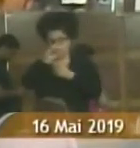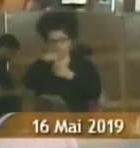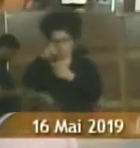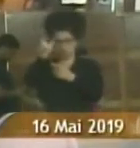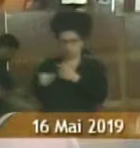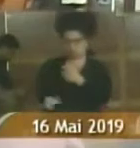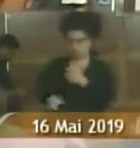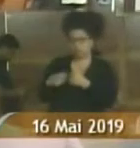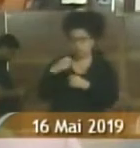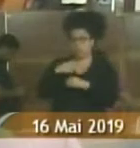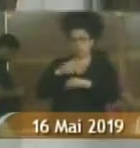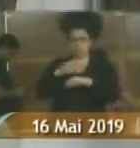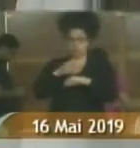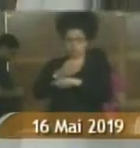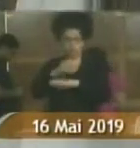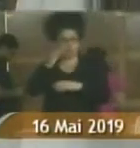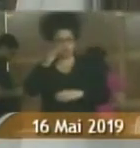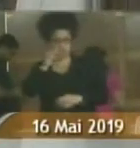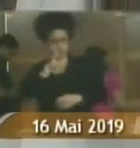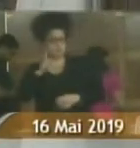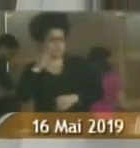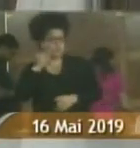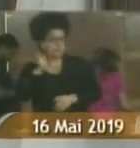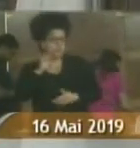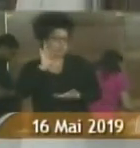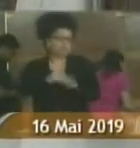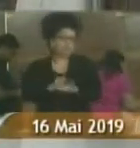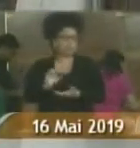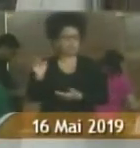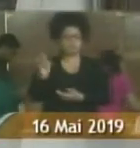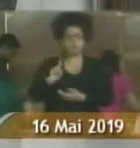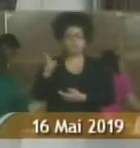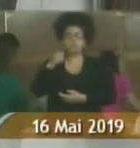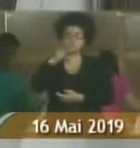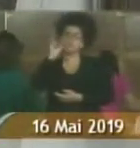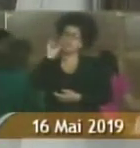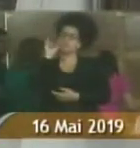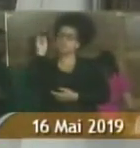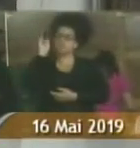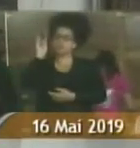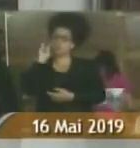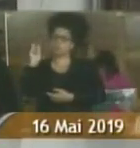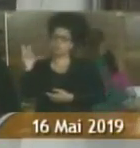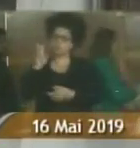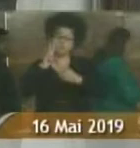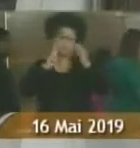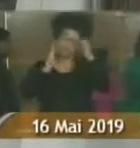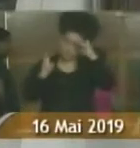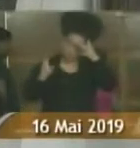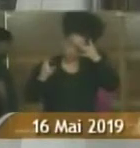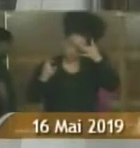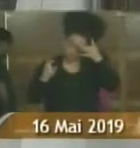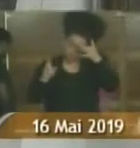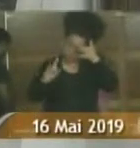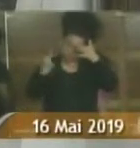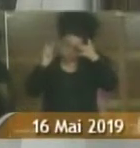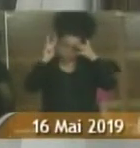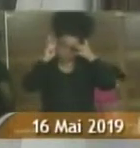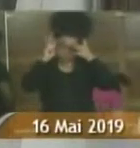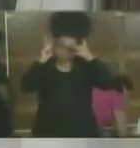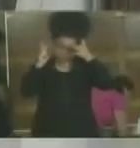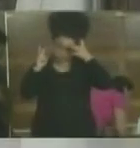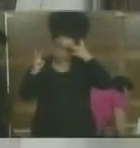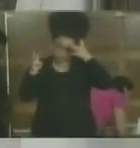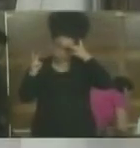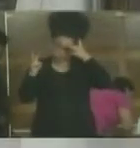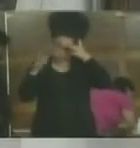entrei no Diário Oficial para saber se era verdade. Quando foi antes de ontem, me chegou a notícia, depois da sessão, eu falei, gente, não é possível.